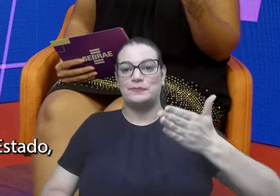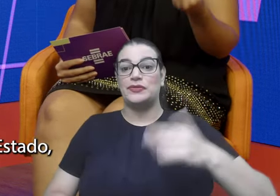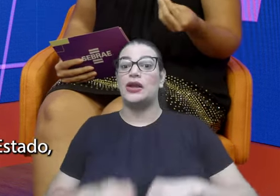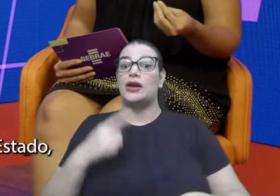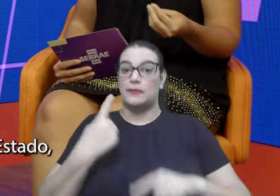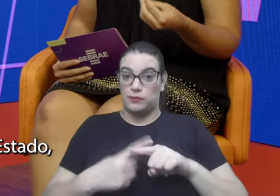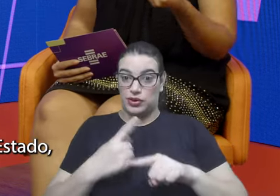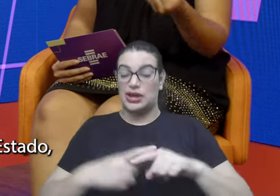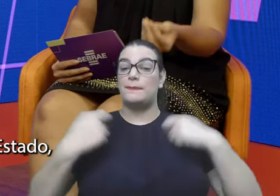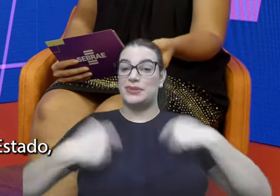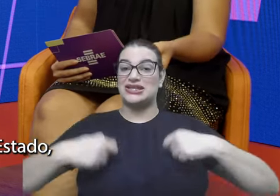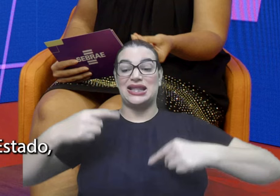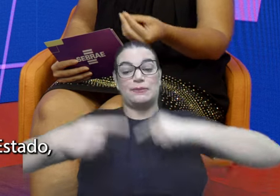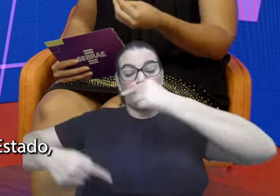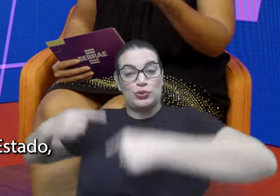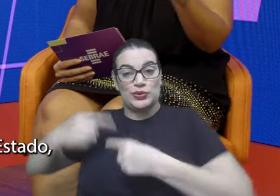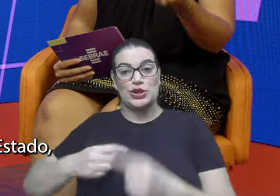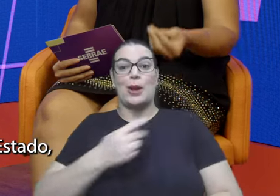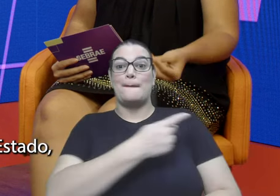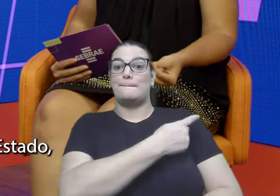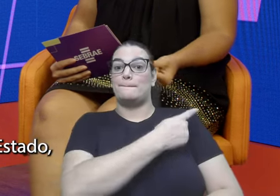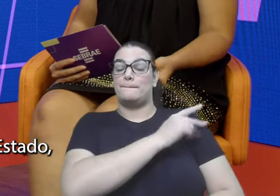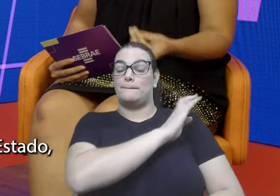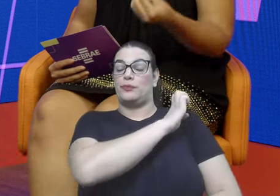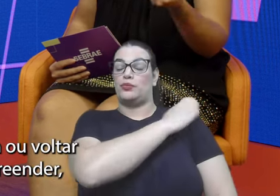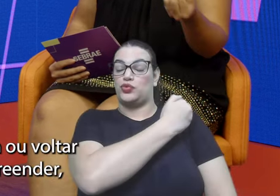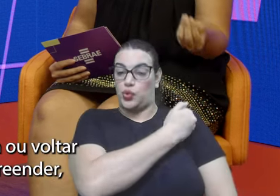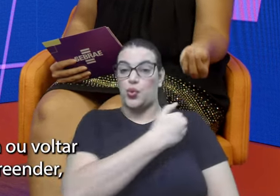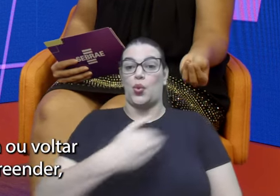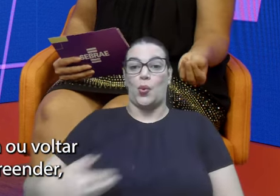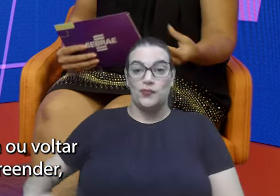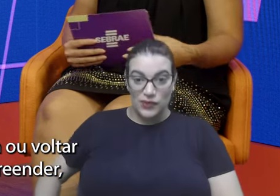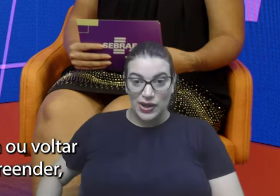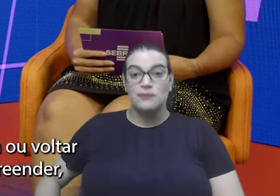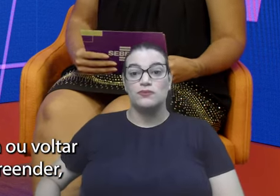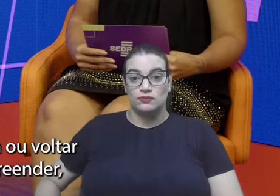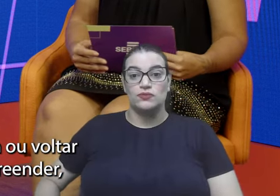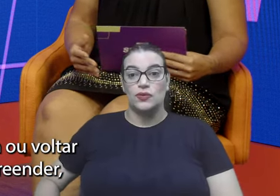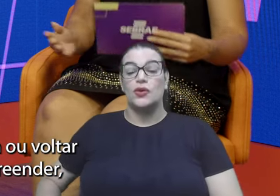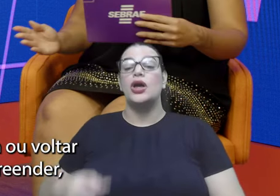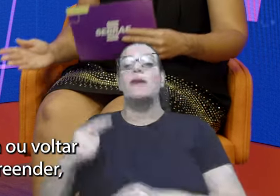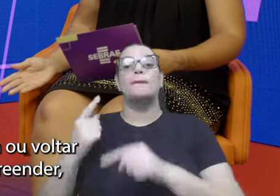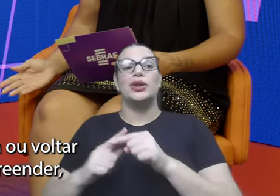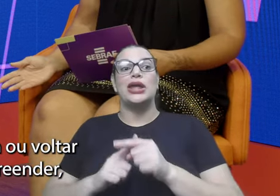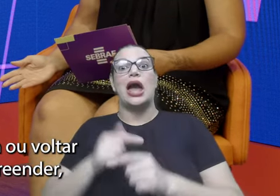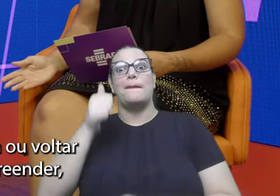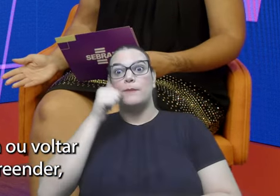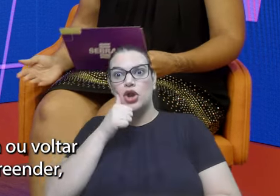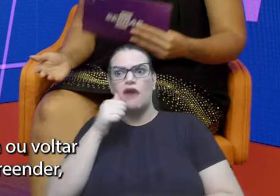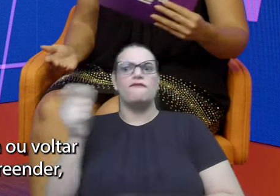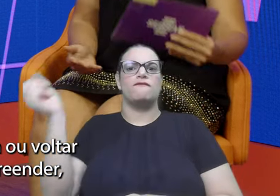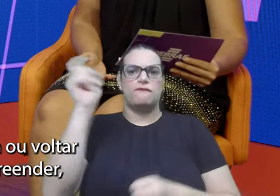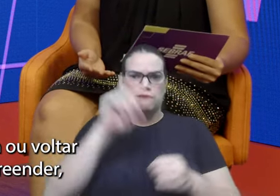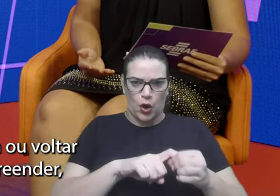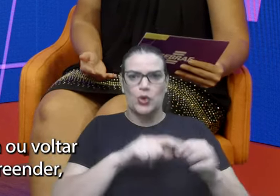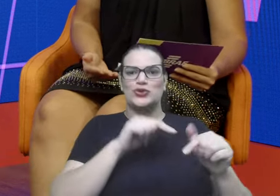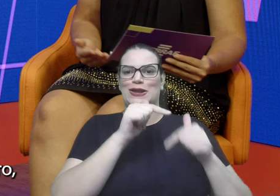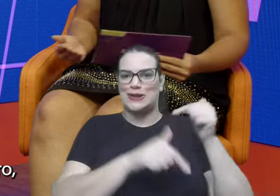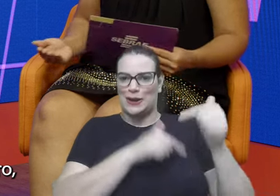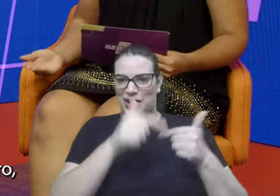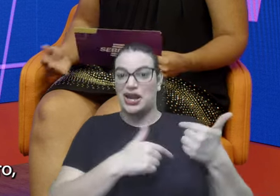necessário ser uma política de estado ter políticas públicas para que essas mulheres consigam ou voltar ao mercado de trabalho ou